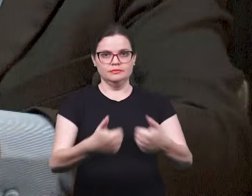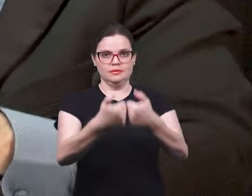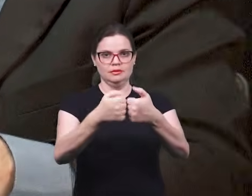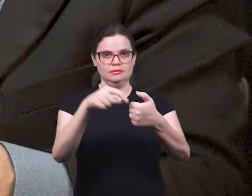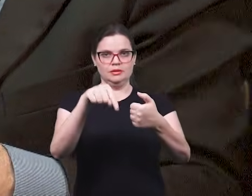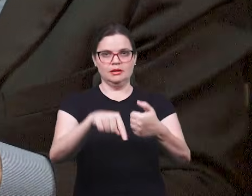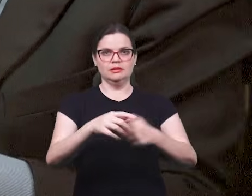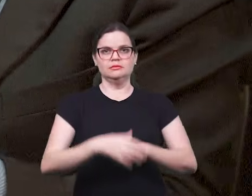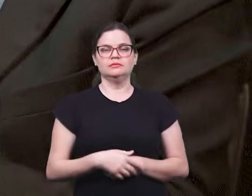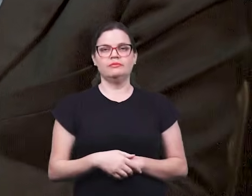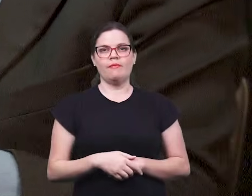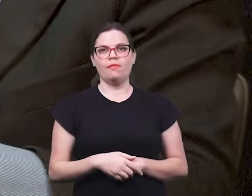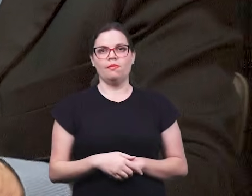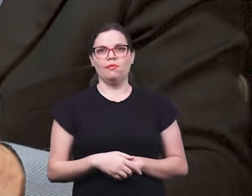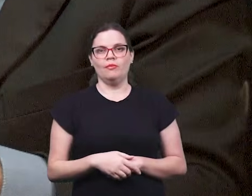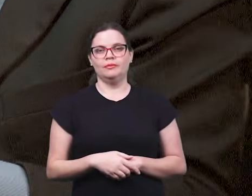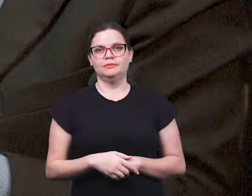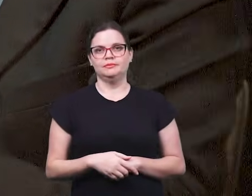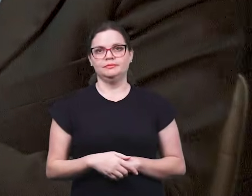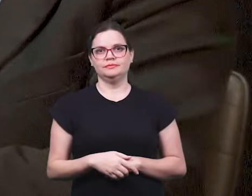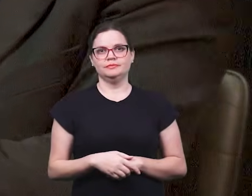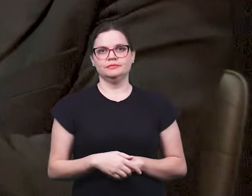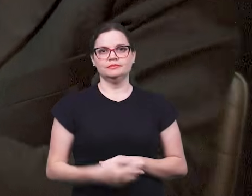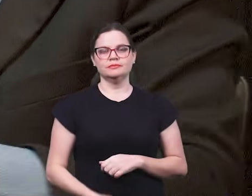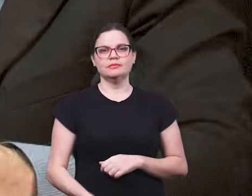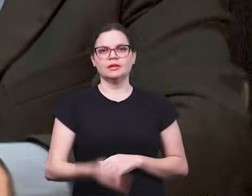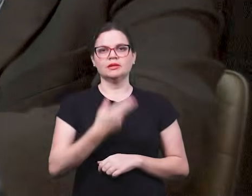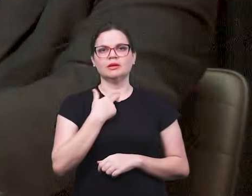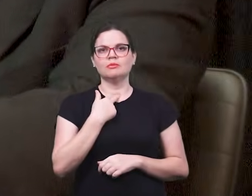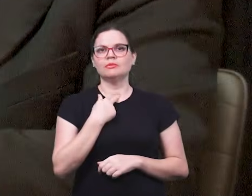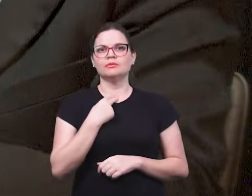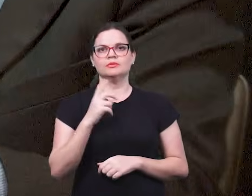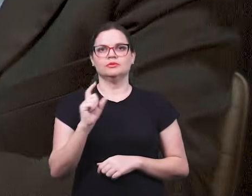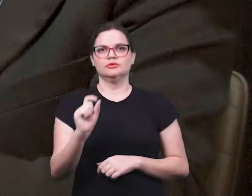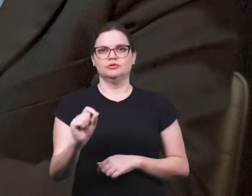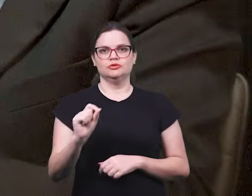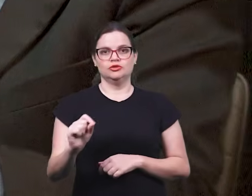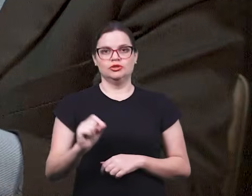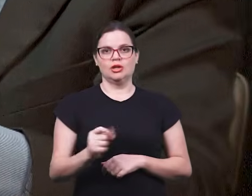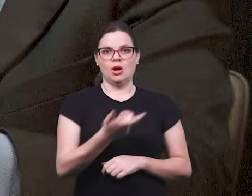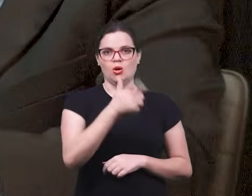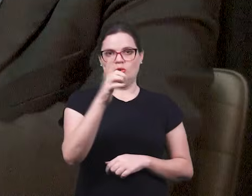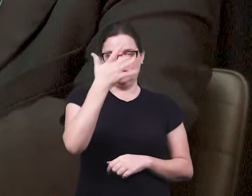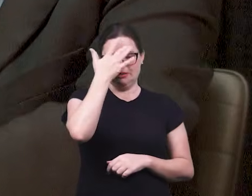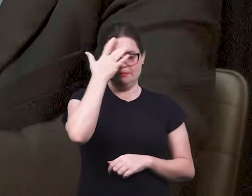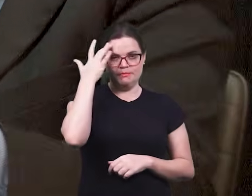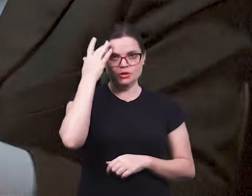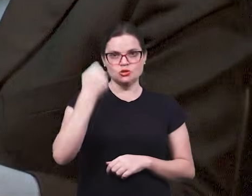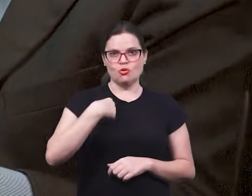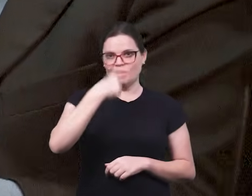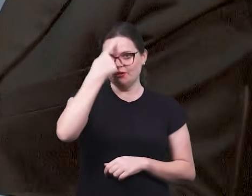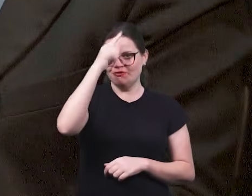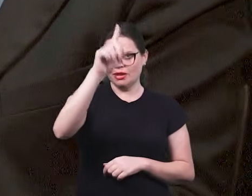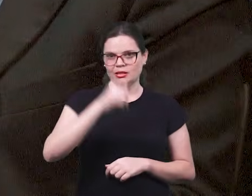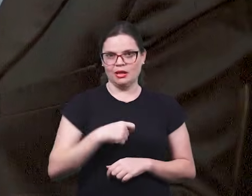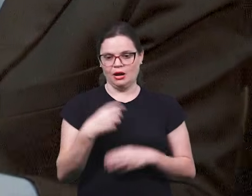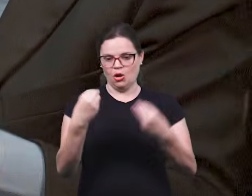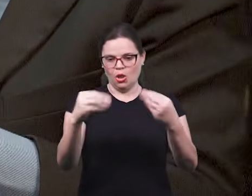lugar para nenhuma colocação de ninguém, nenhuma observação,